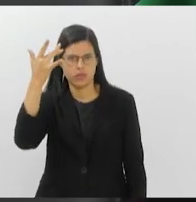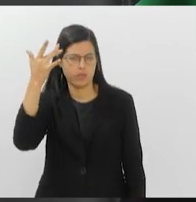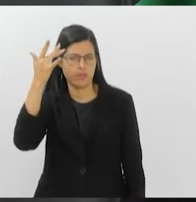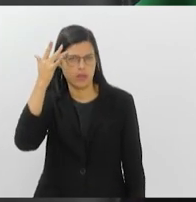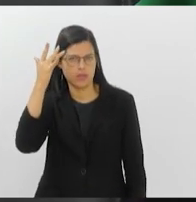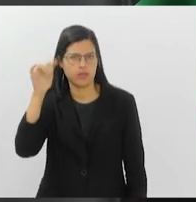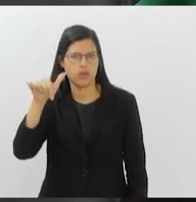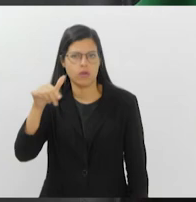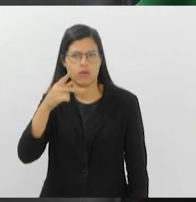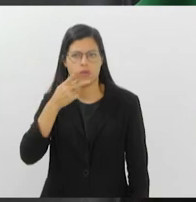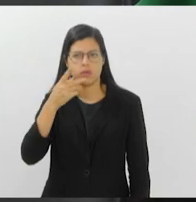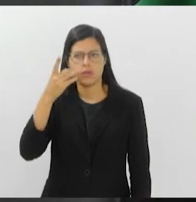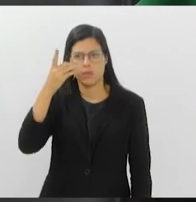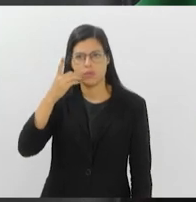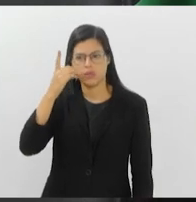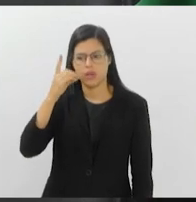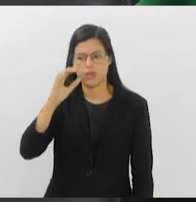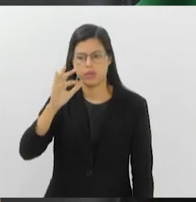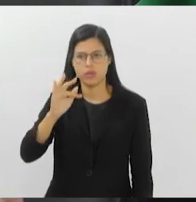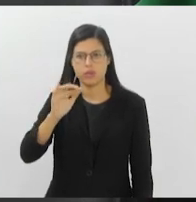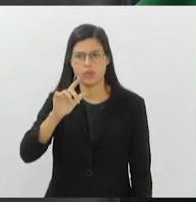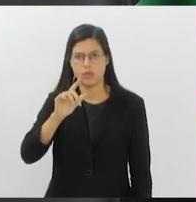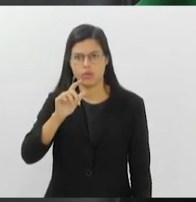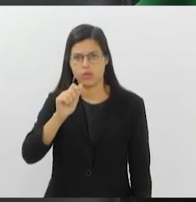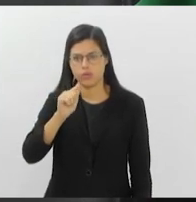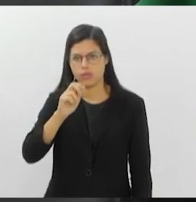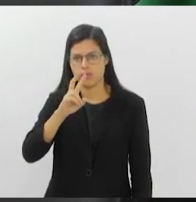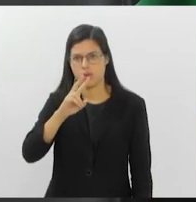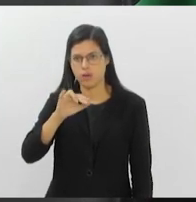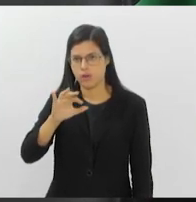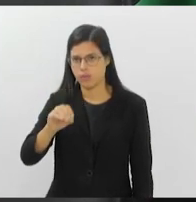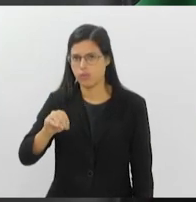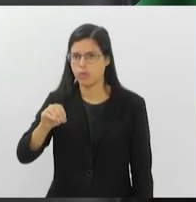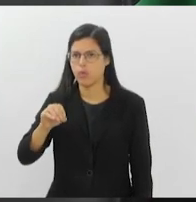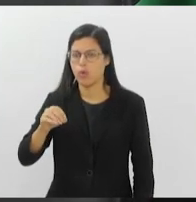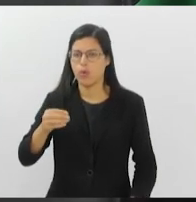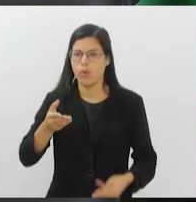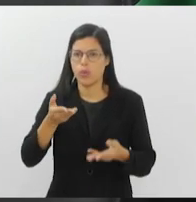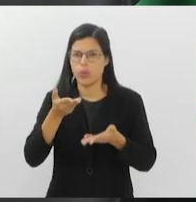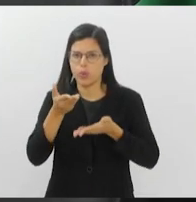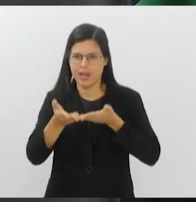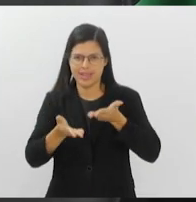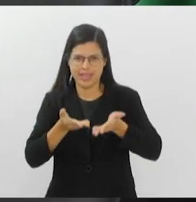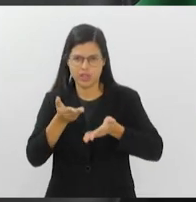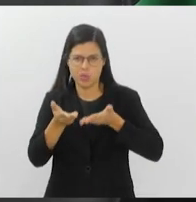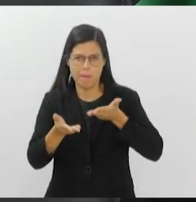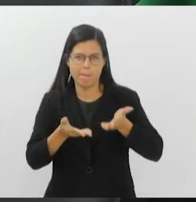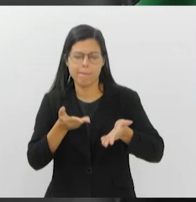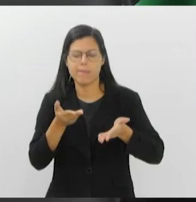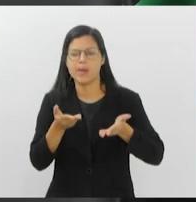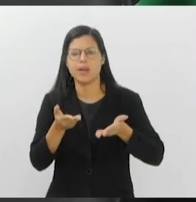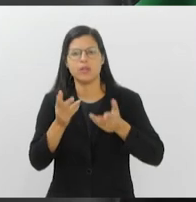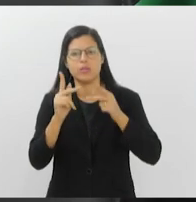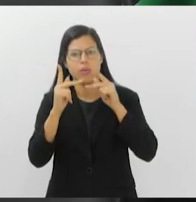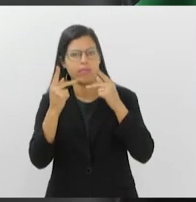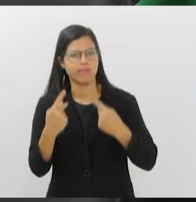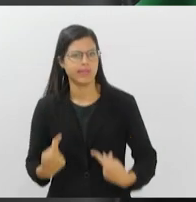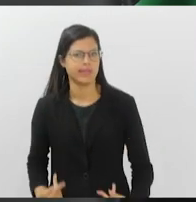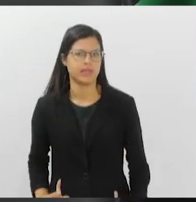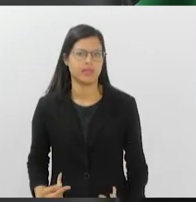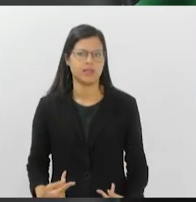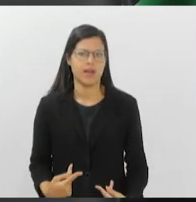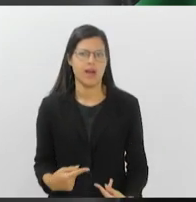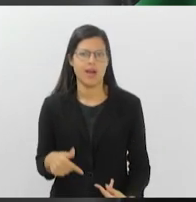como disse aqui o deputado Flávio Serafini, num atendimento humanizado, territorializado, e